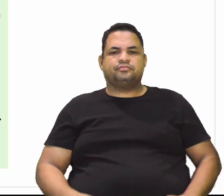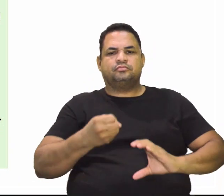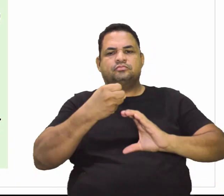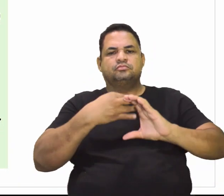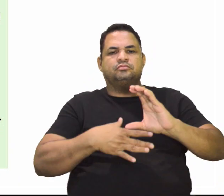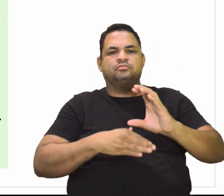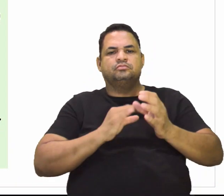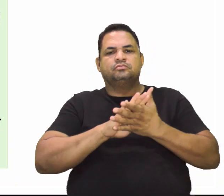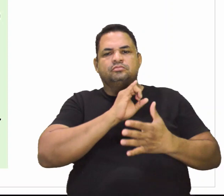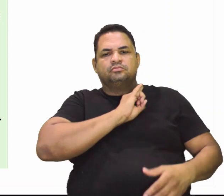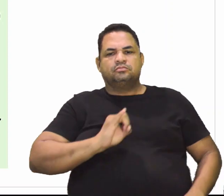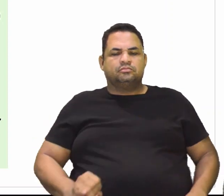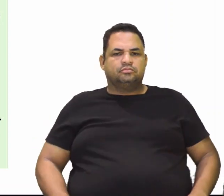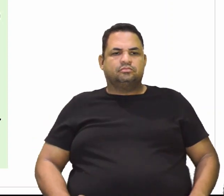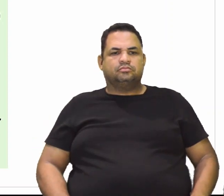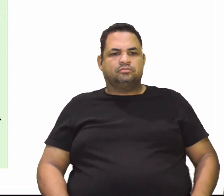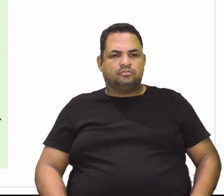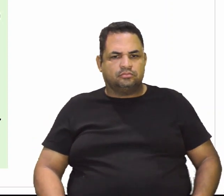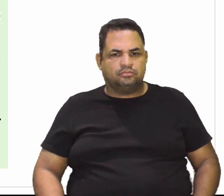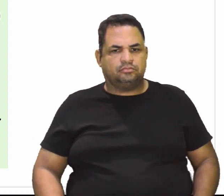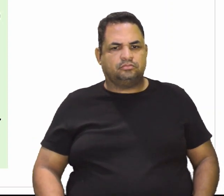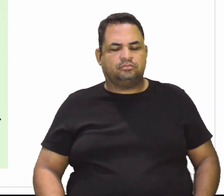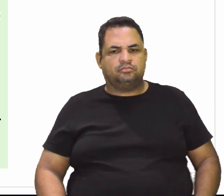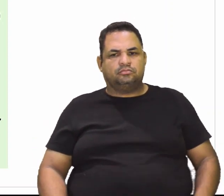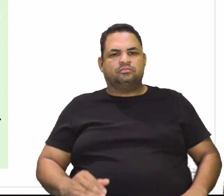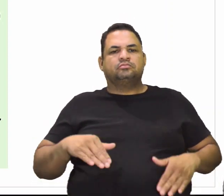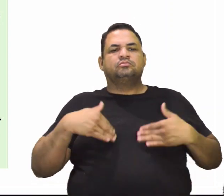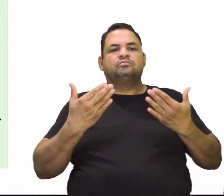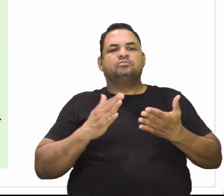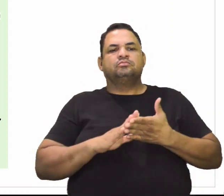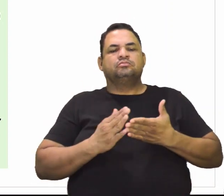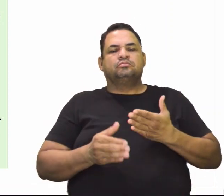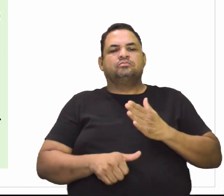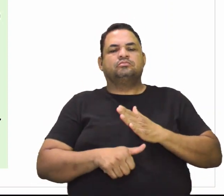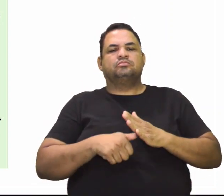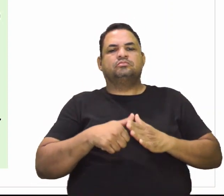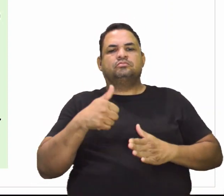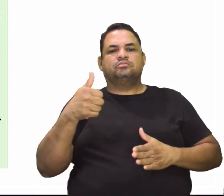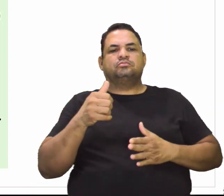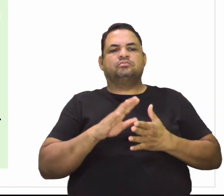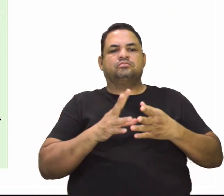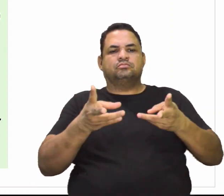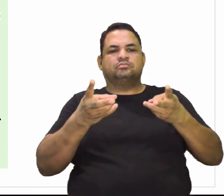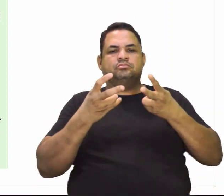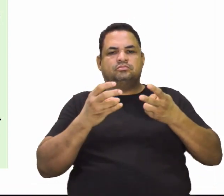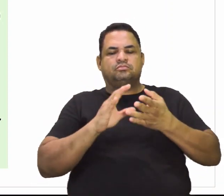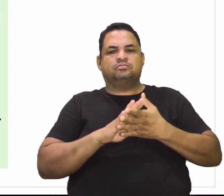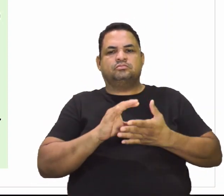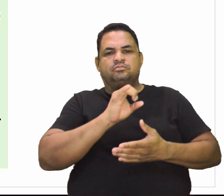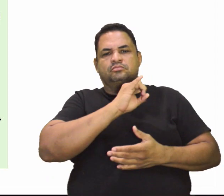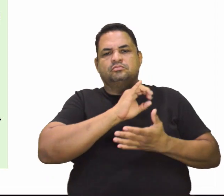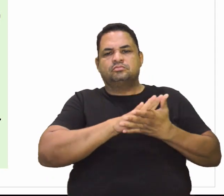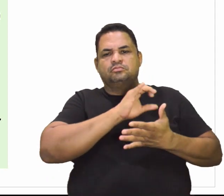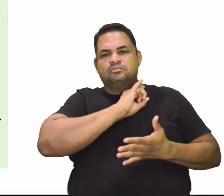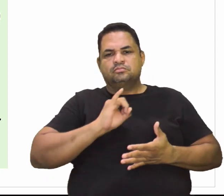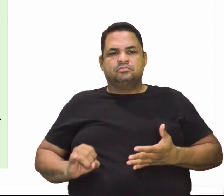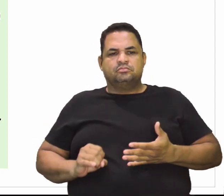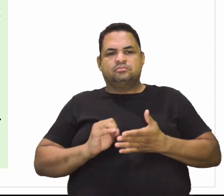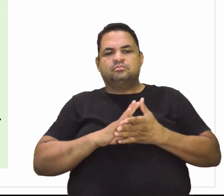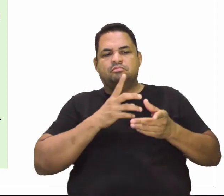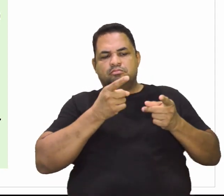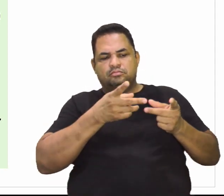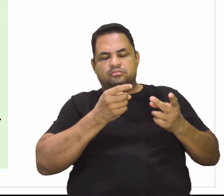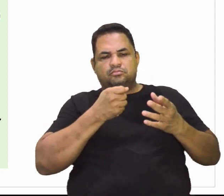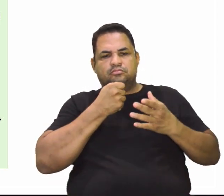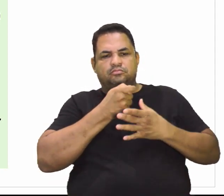Característica do Império Romano, alunos. Quais são as características? Primeiramente, nós percebemos que o Império Romano é essencialmente comercial.